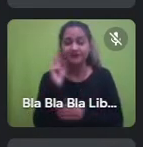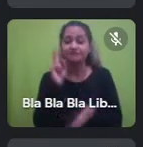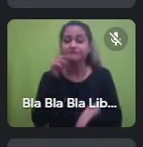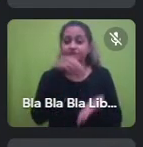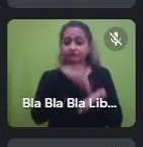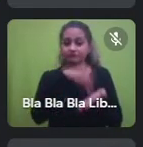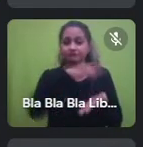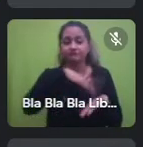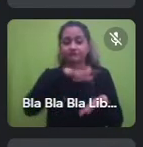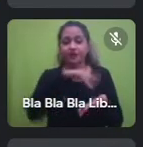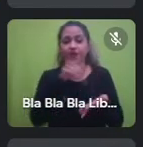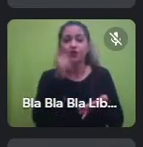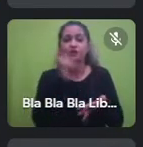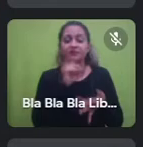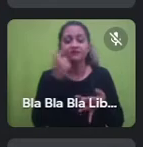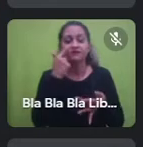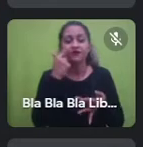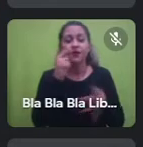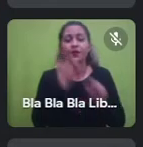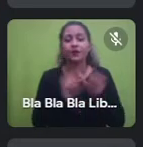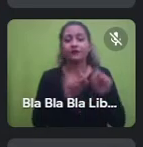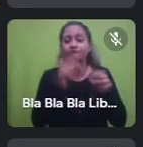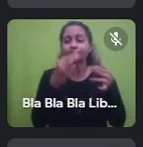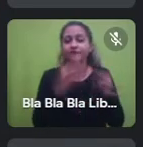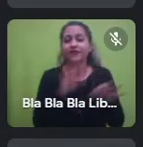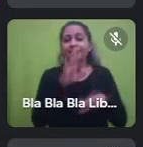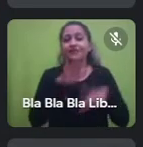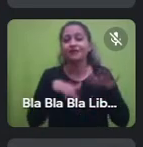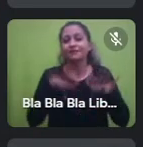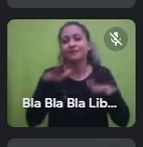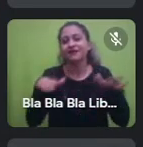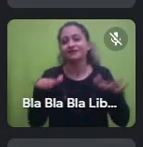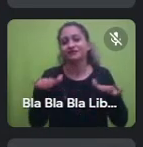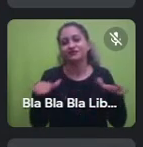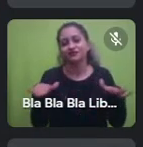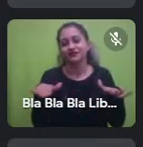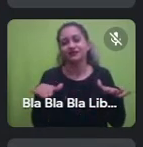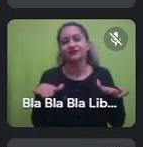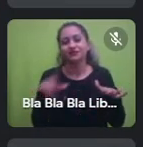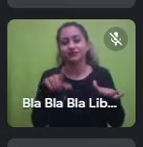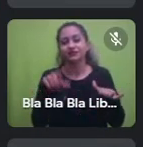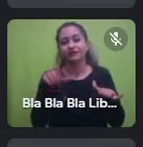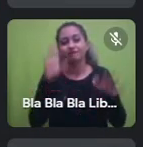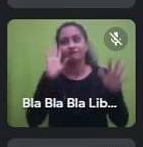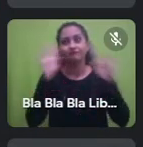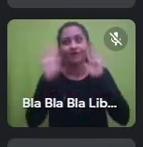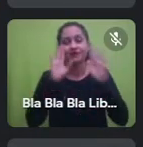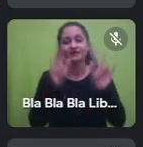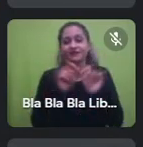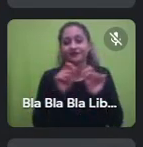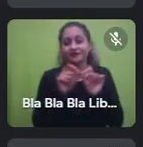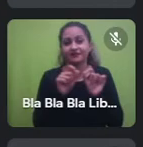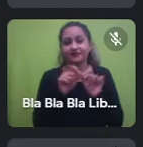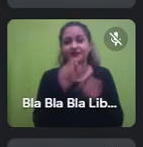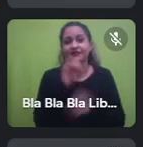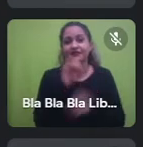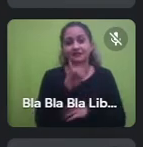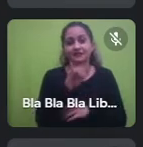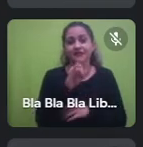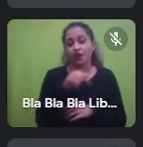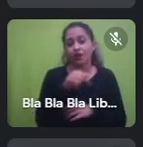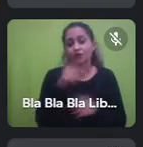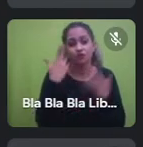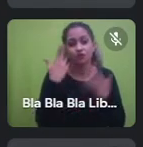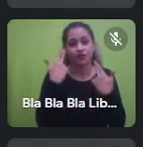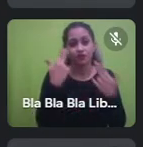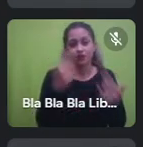os fixadores ideais. Depende do desenho que você está programando para fazer. Se você vai fazer uma histopatologia clássica,